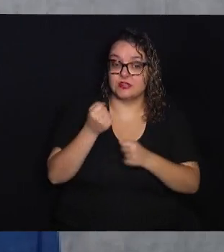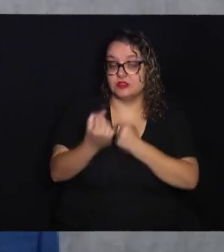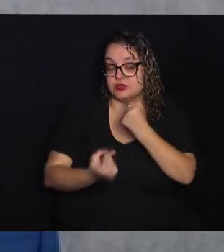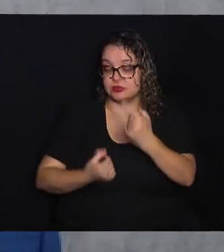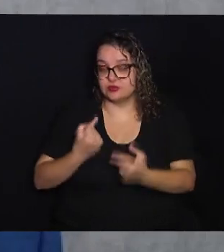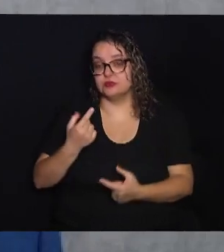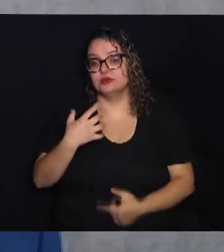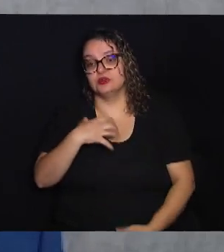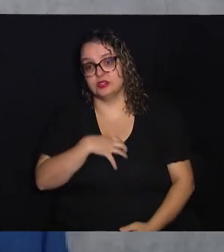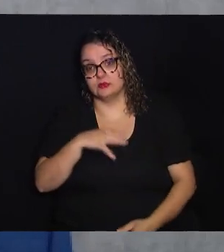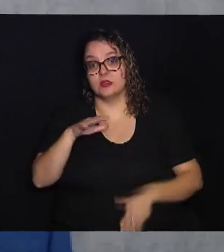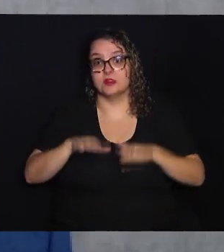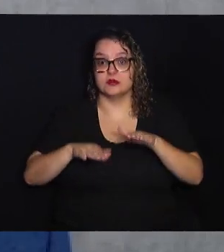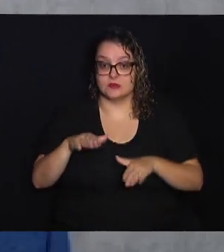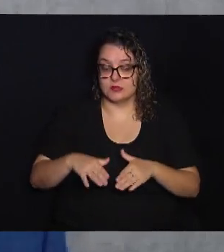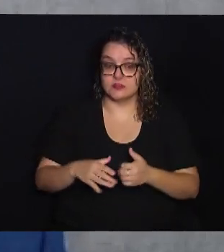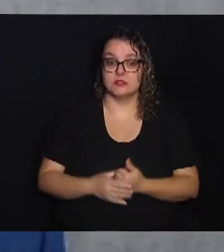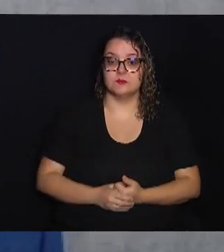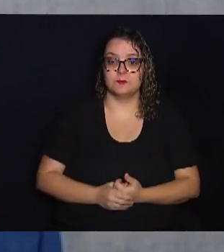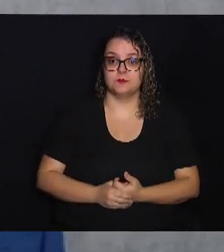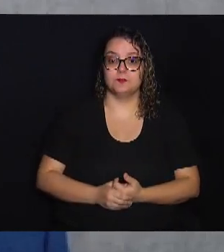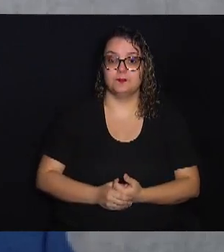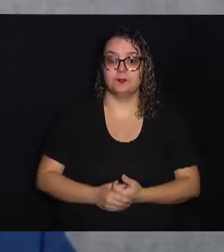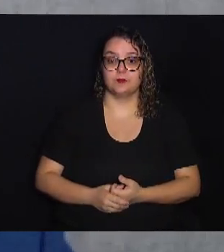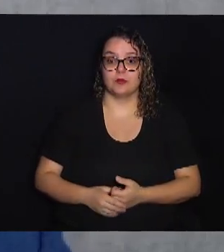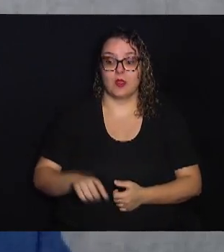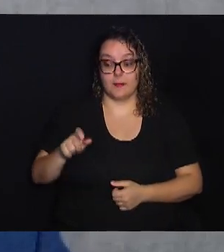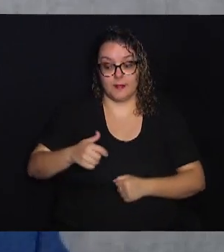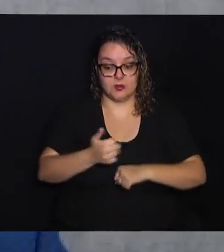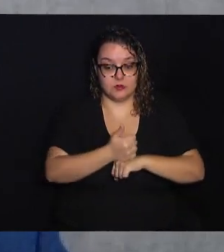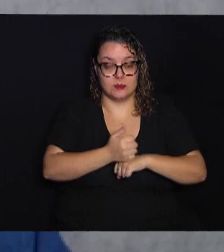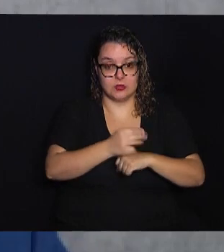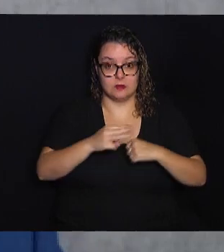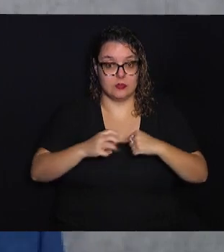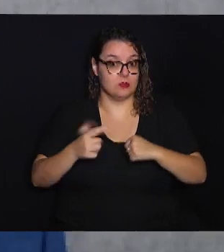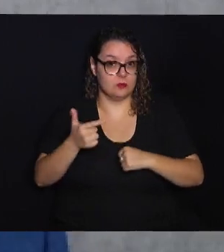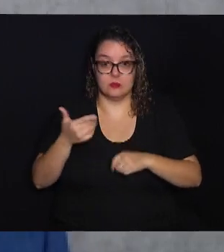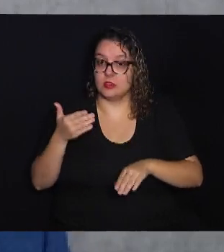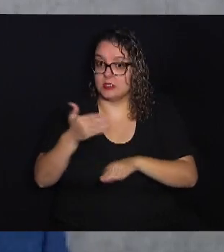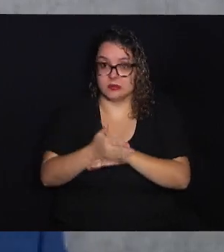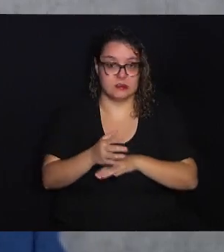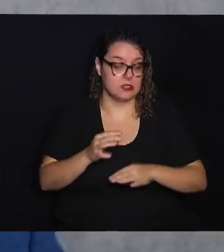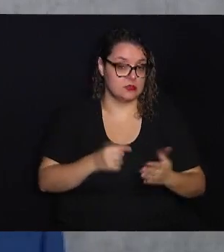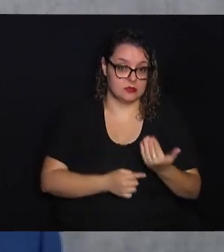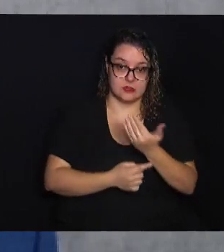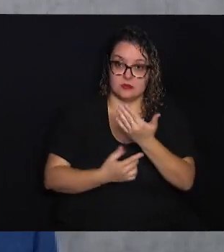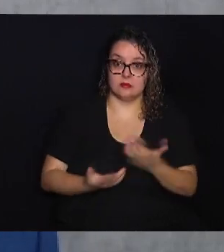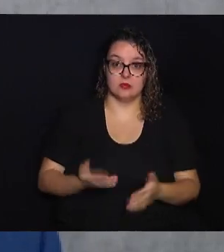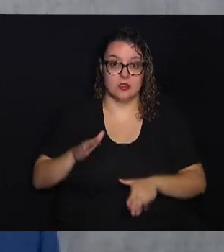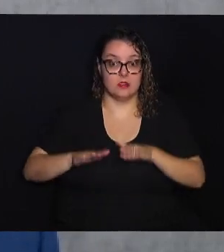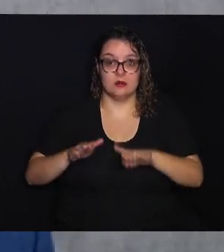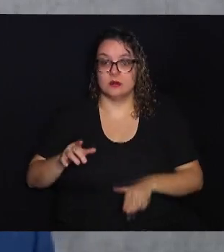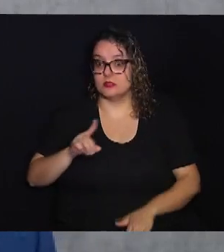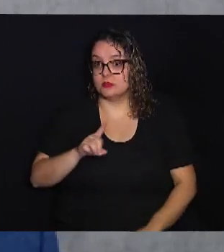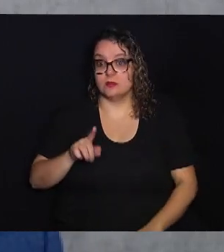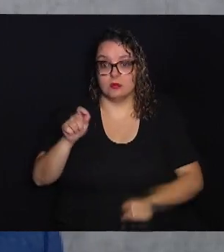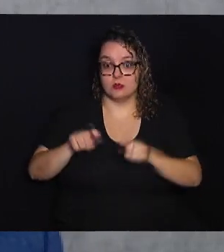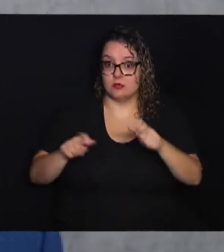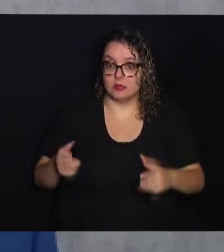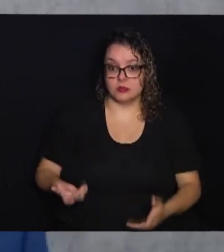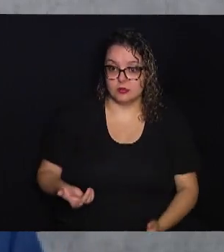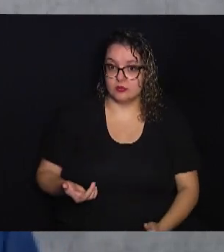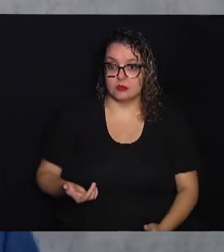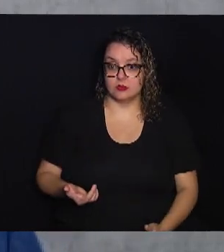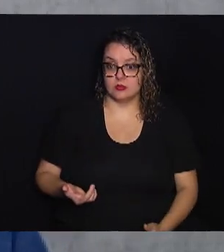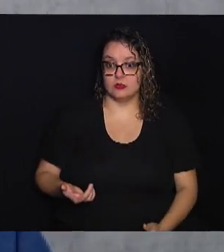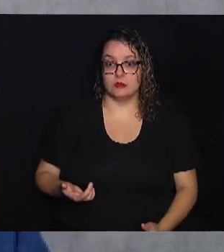gente assessora de alguma forma. Porque muitas vezes o minerador ele não tem acesso a essas tecnologias. Às